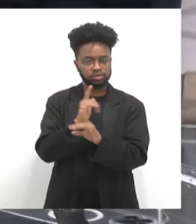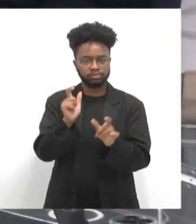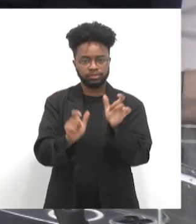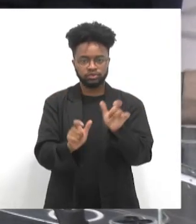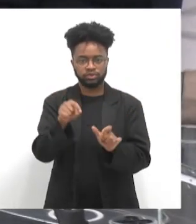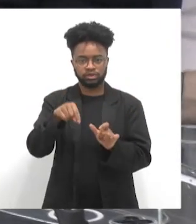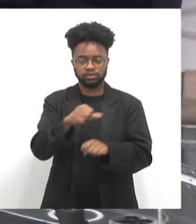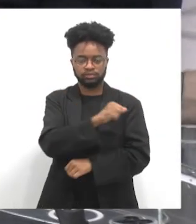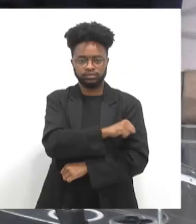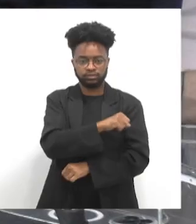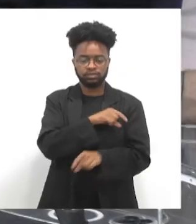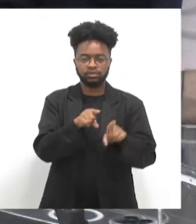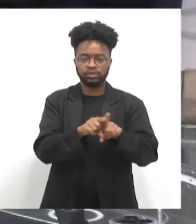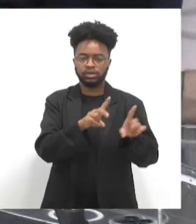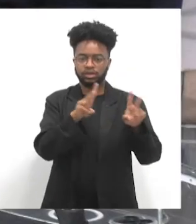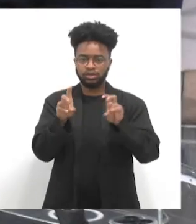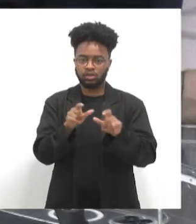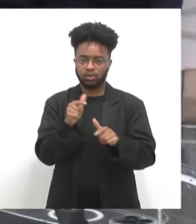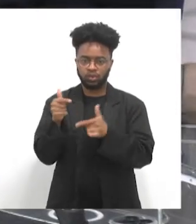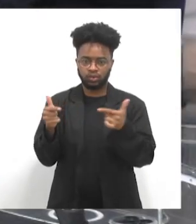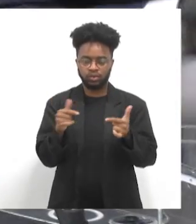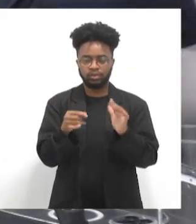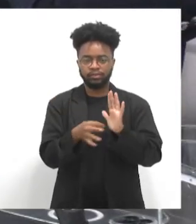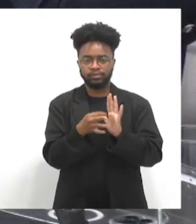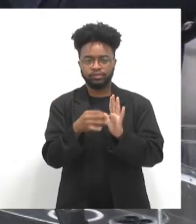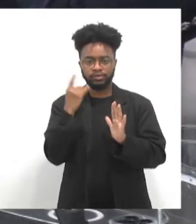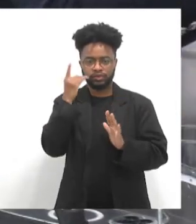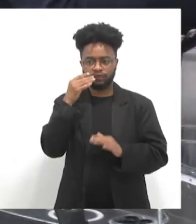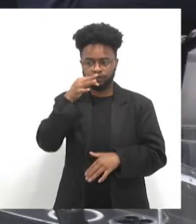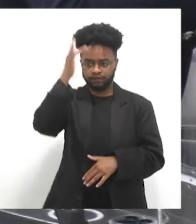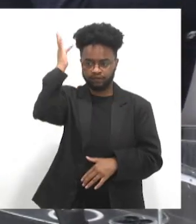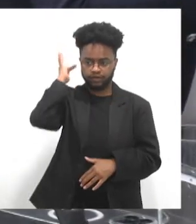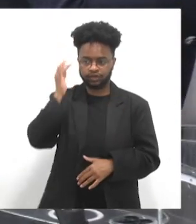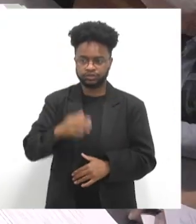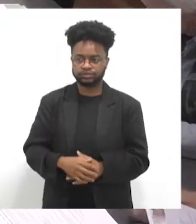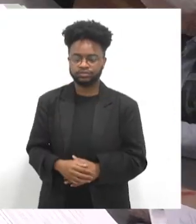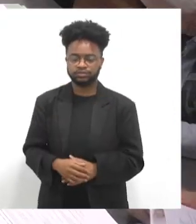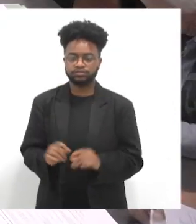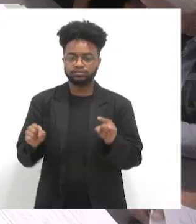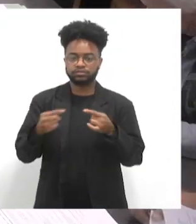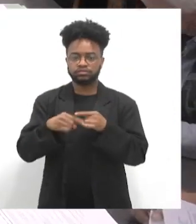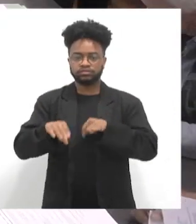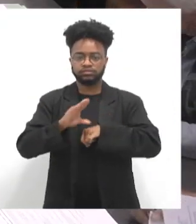Estado do Rio de Janeiro e dá outras providências para parecer deputado Fred Pacheco. Parecer pela constitucionalidade com